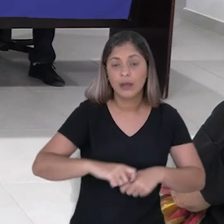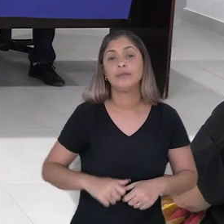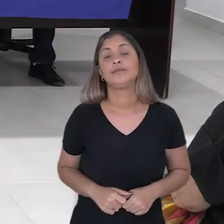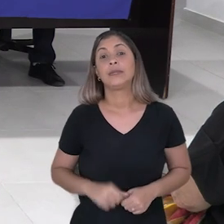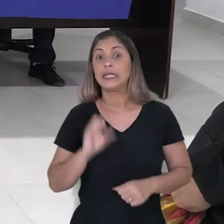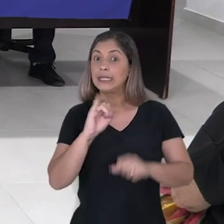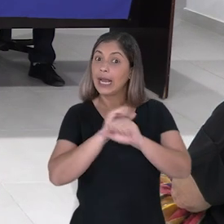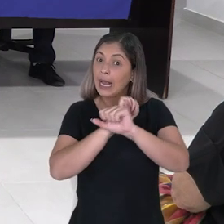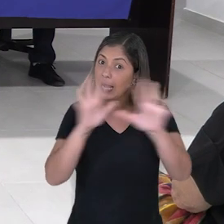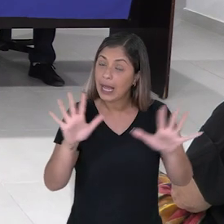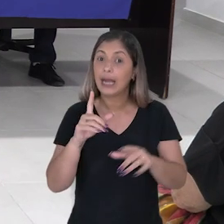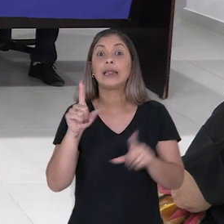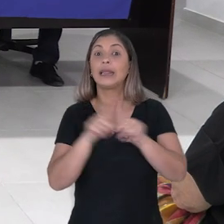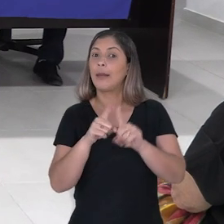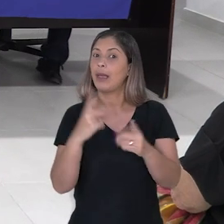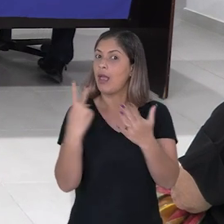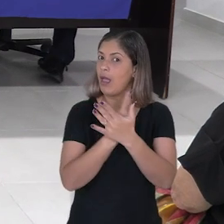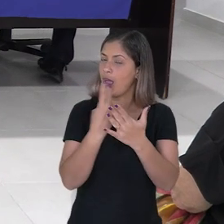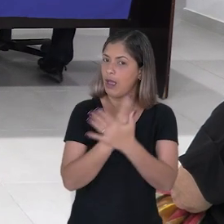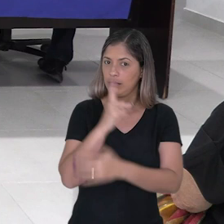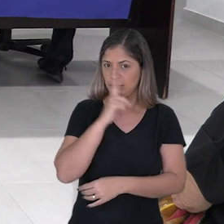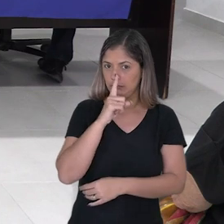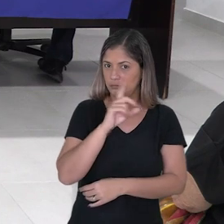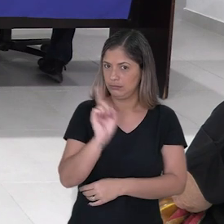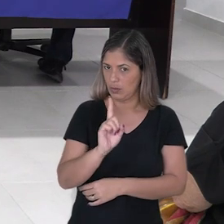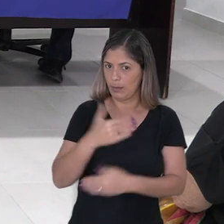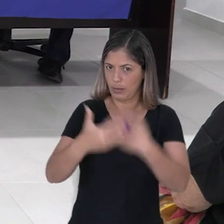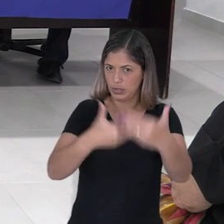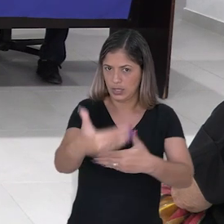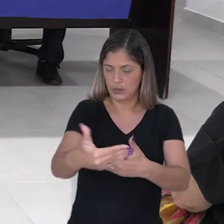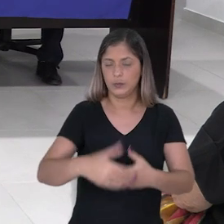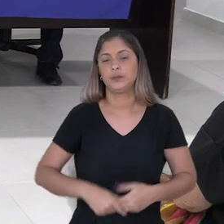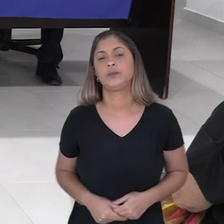se não houve nenhum erro também, né, nesse processo.